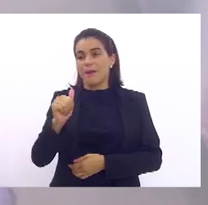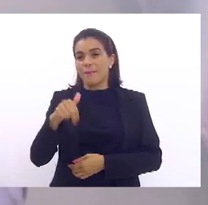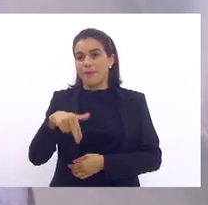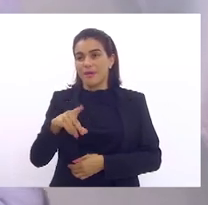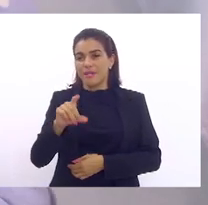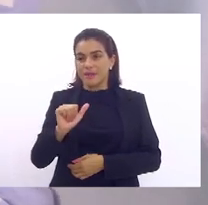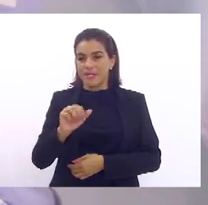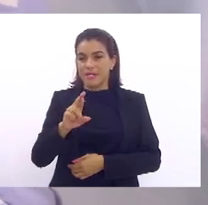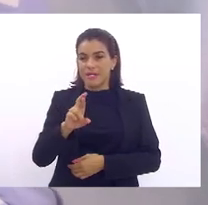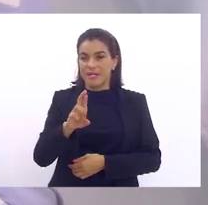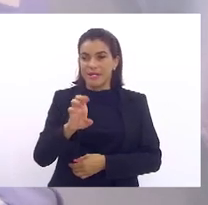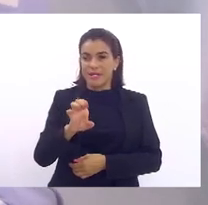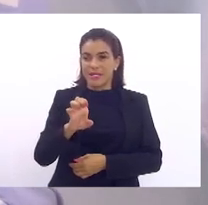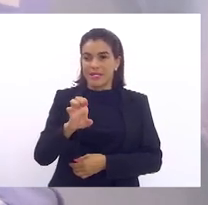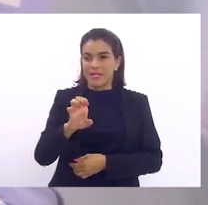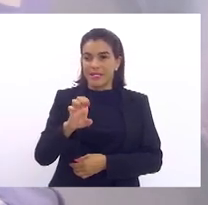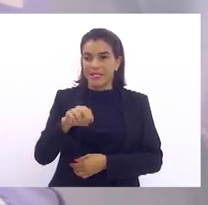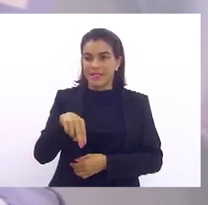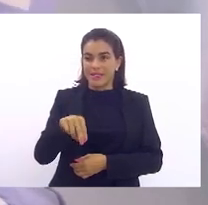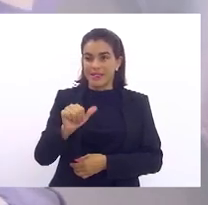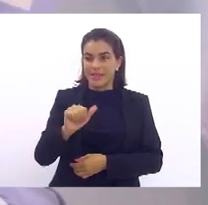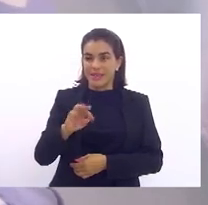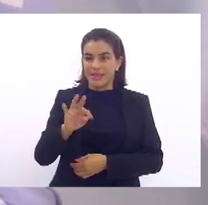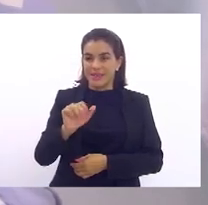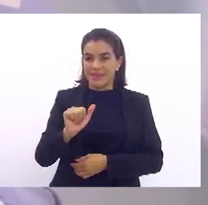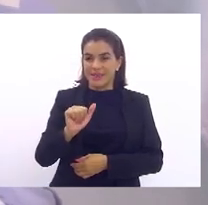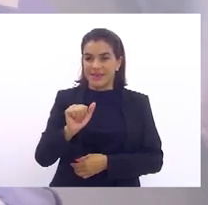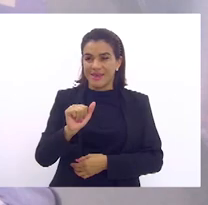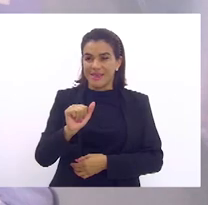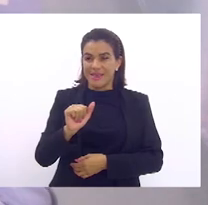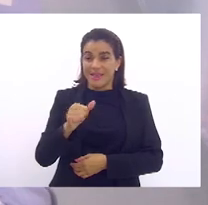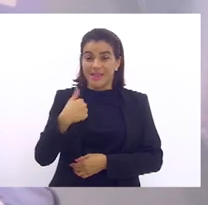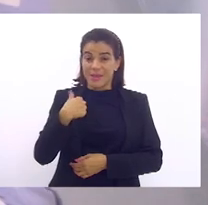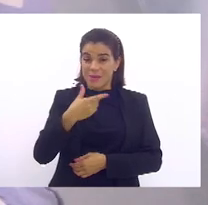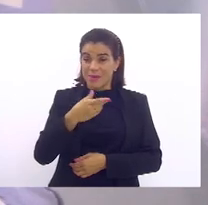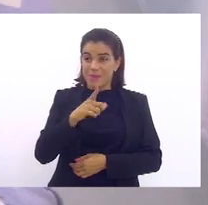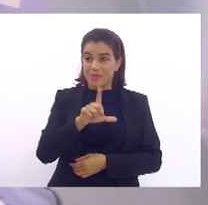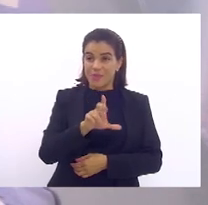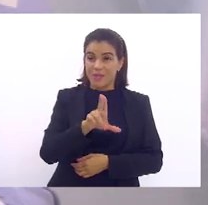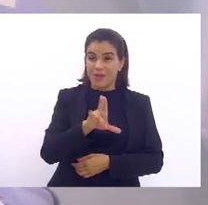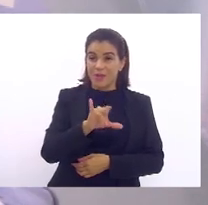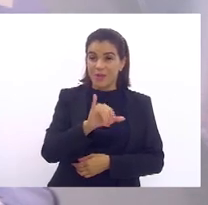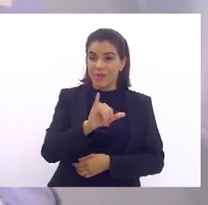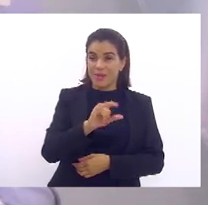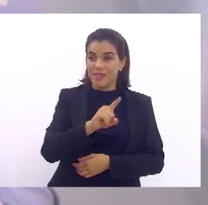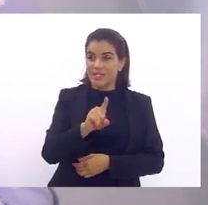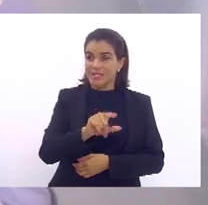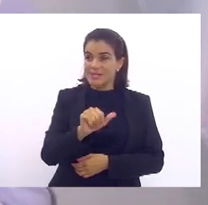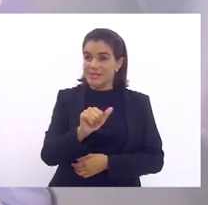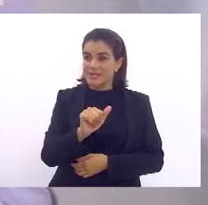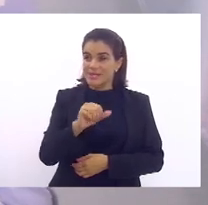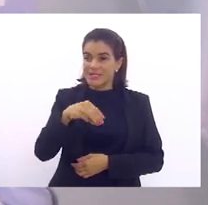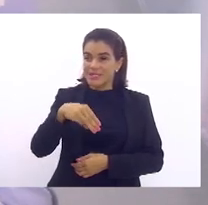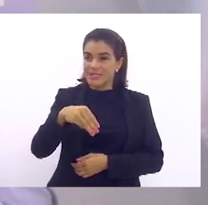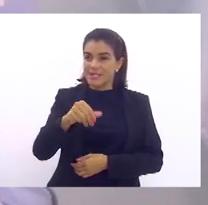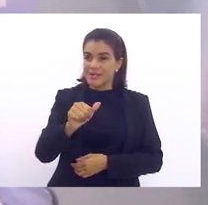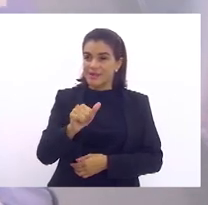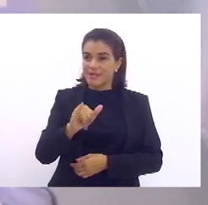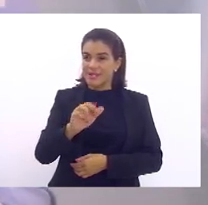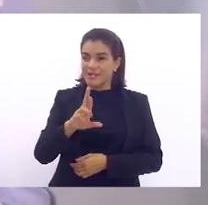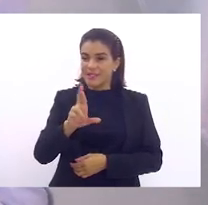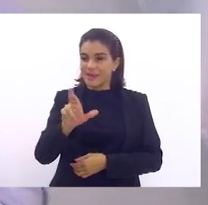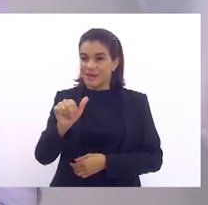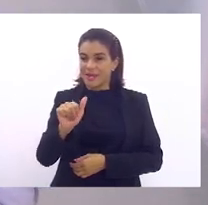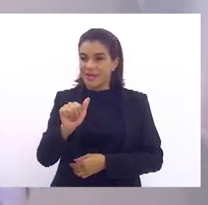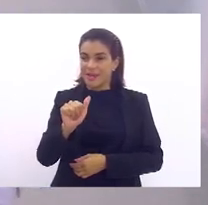Lira e olha aí esquecendo os nomes Luiza Mayara Cadê Mayara tá